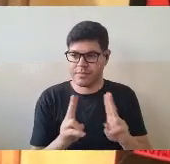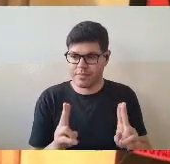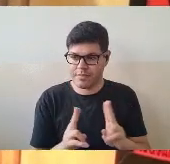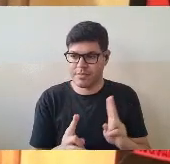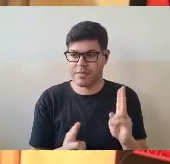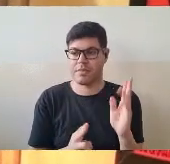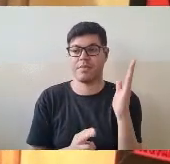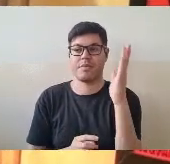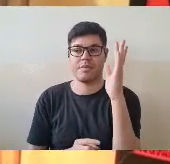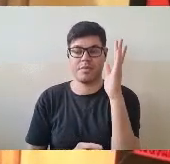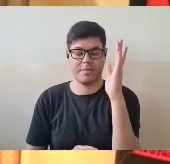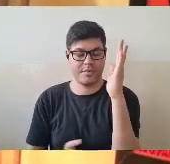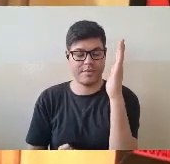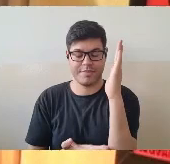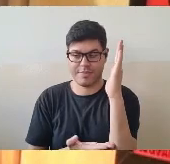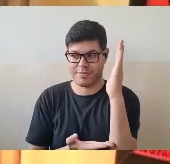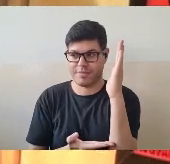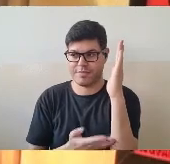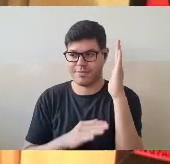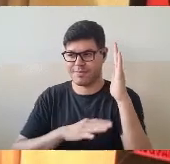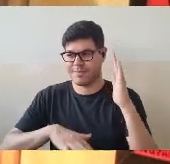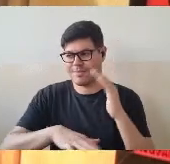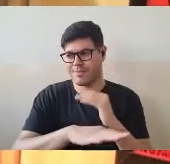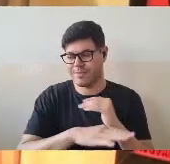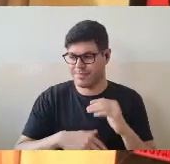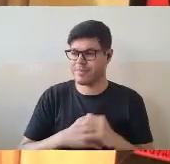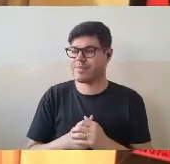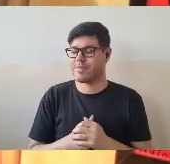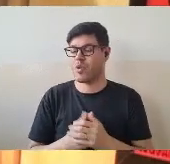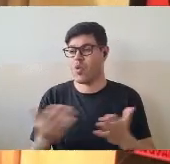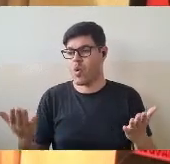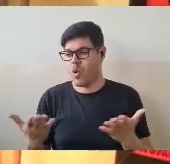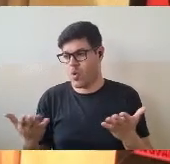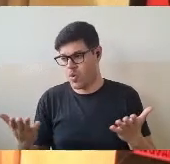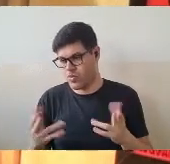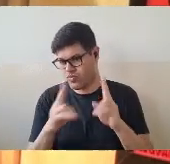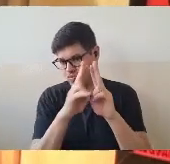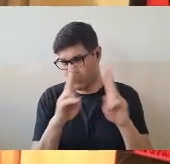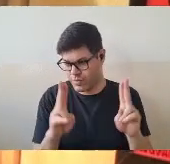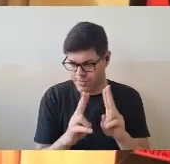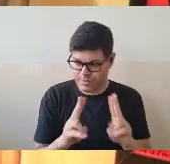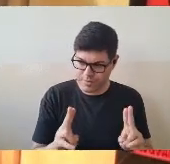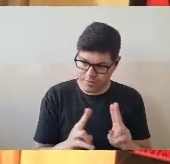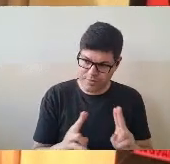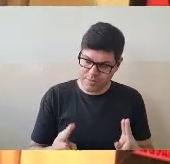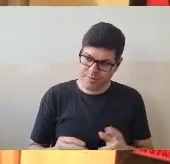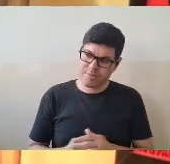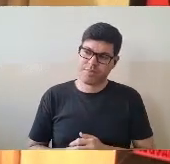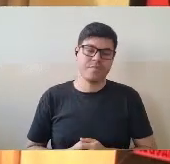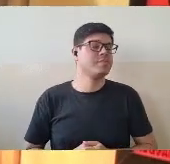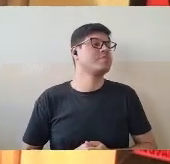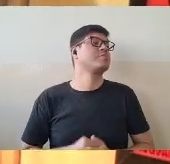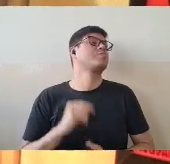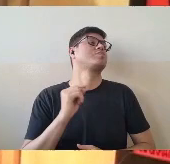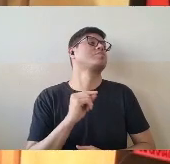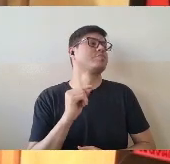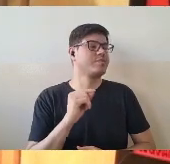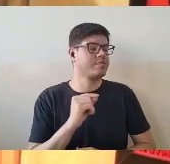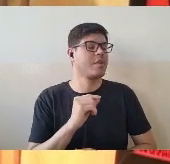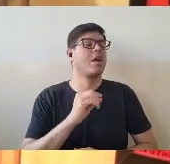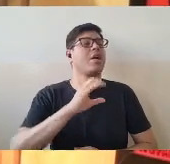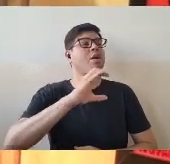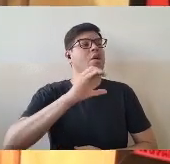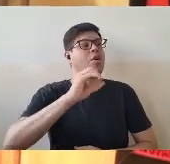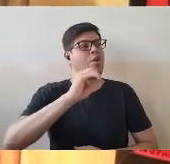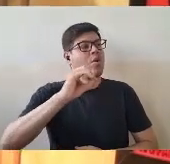é uma cooperativa, né? Sim, é uma cooperativa. O senhor é cooperado lá ainda? Sou cooperado, sou fundador. Fundador, porque faz tempo que nós fomos